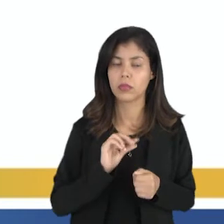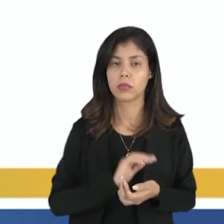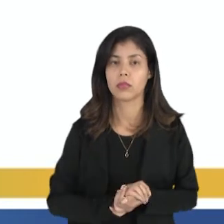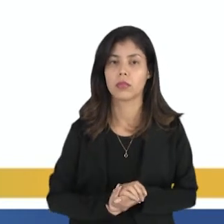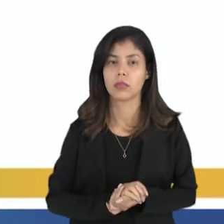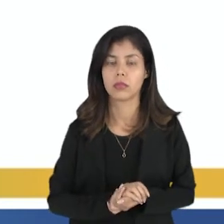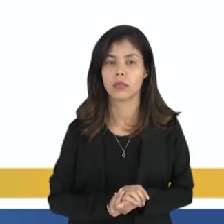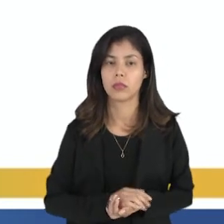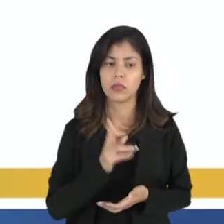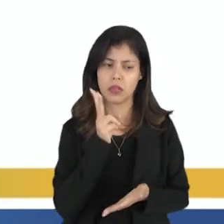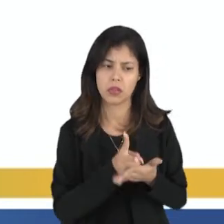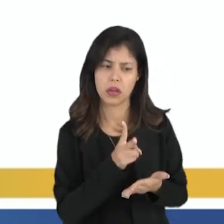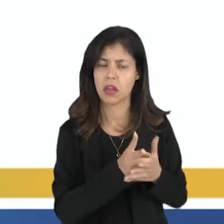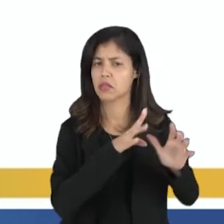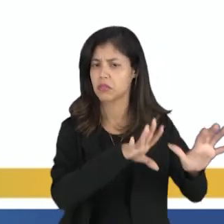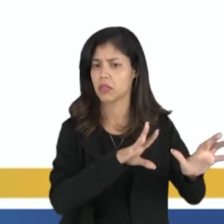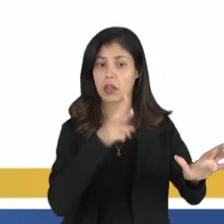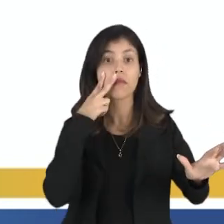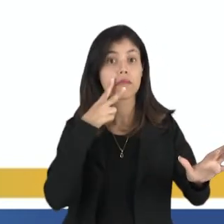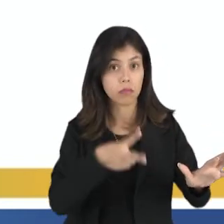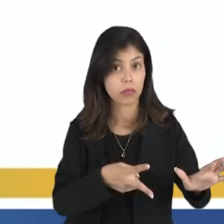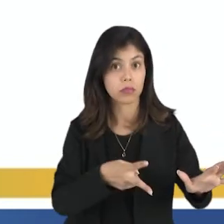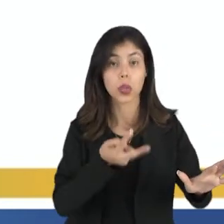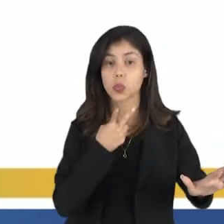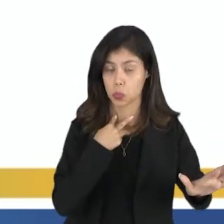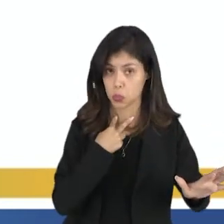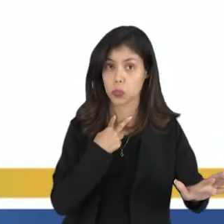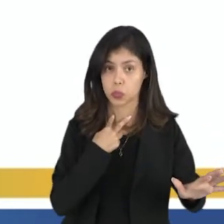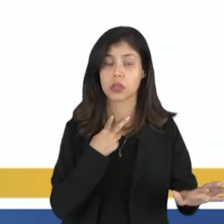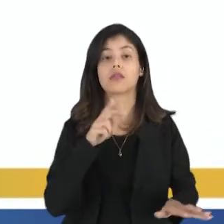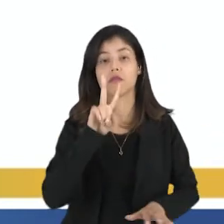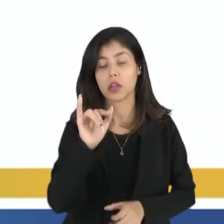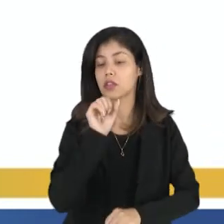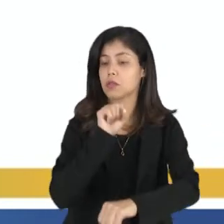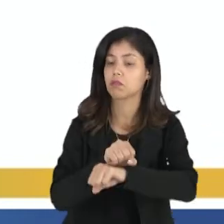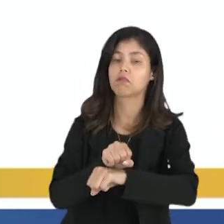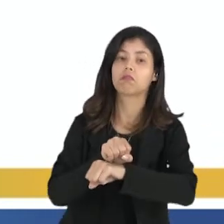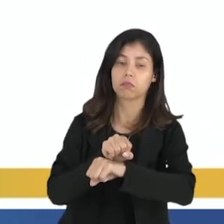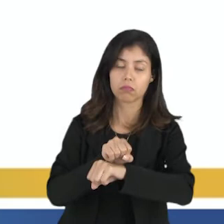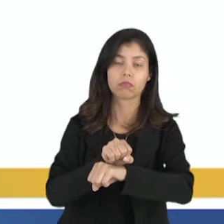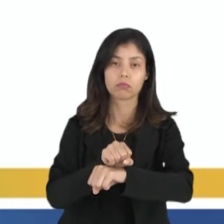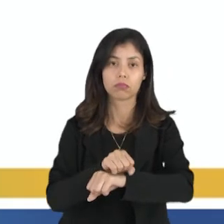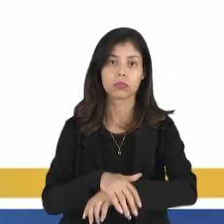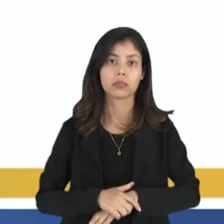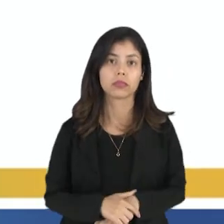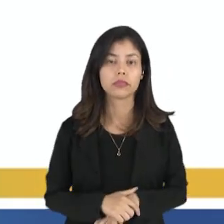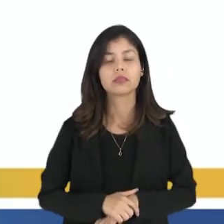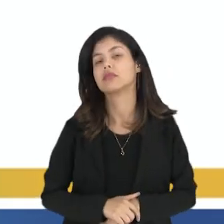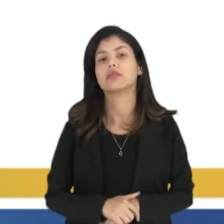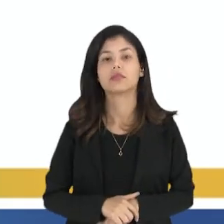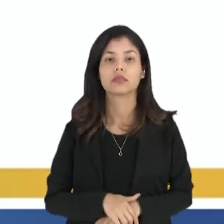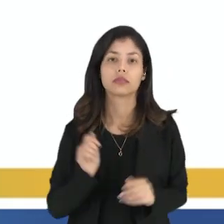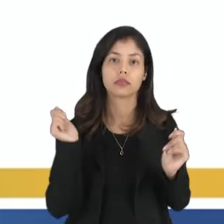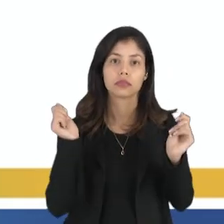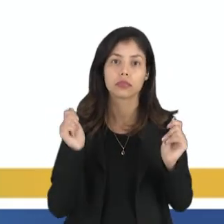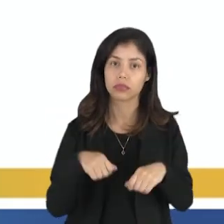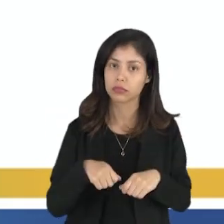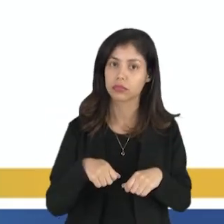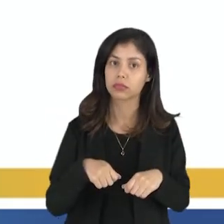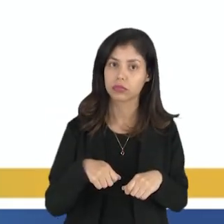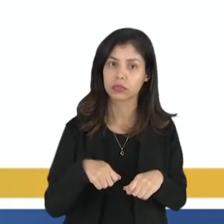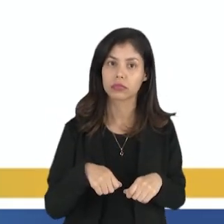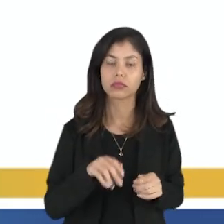e ele, mesmo assim, vendo que ela está extremamente ocupada, diz que, ok, eu espero. E por isso a